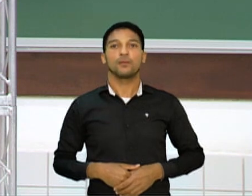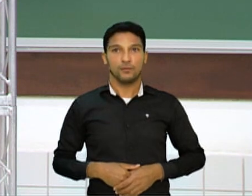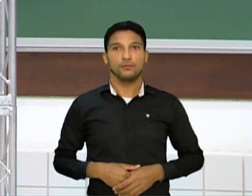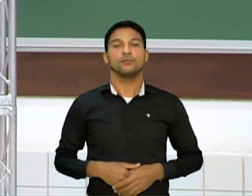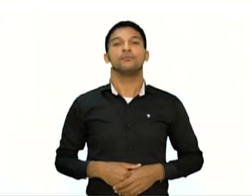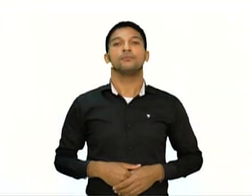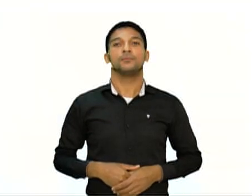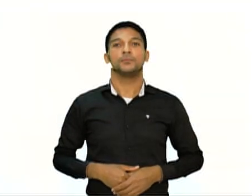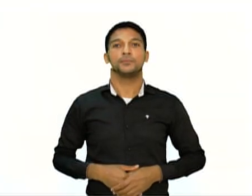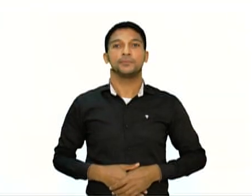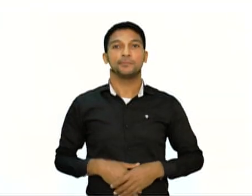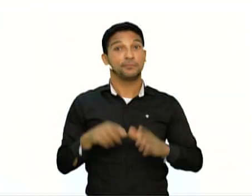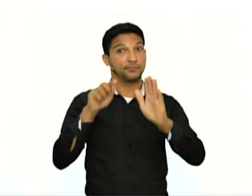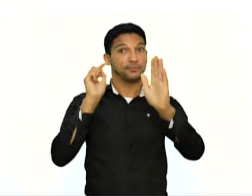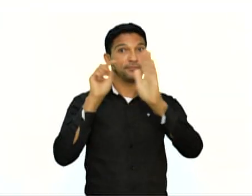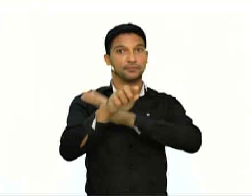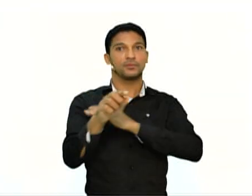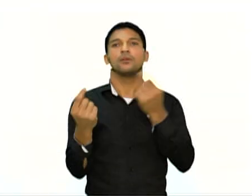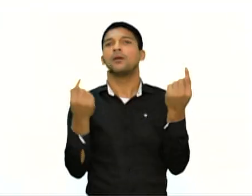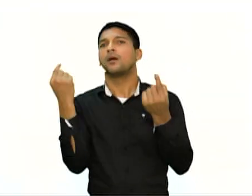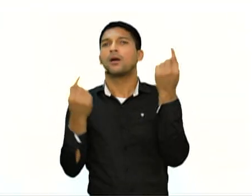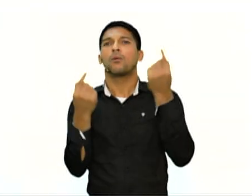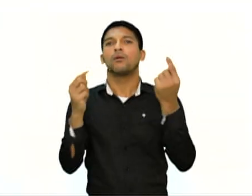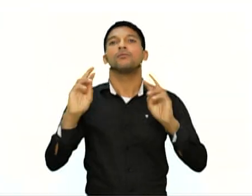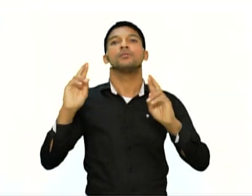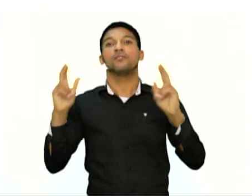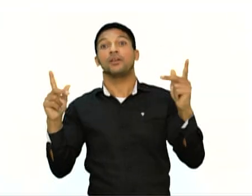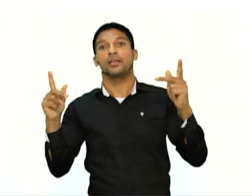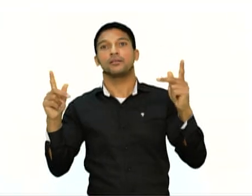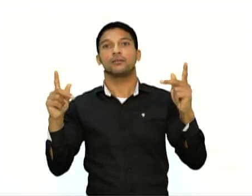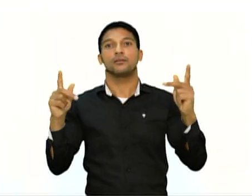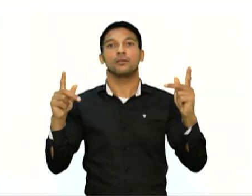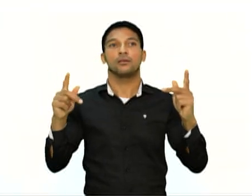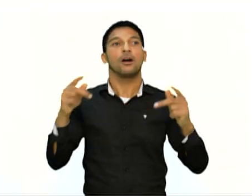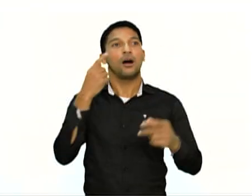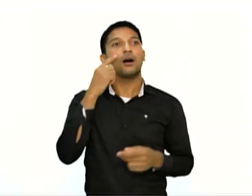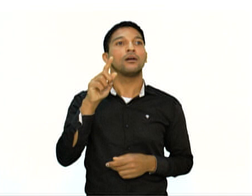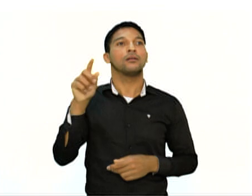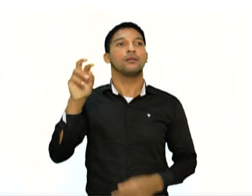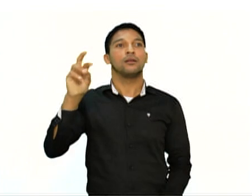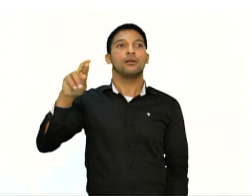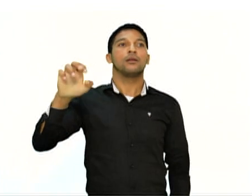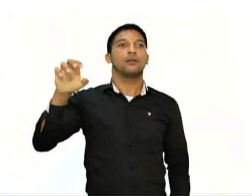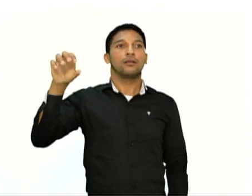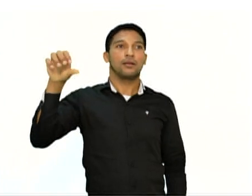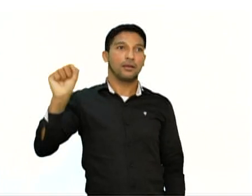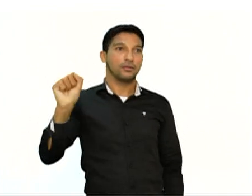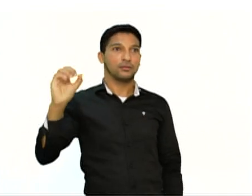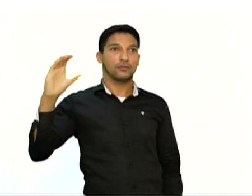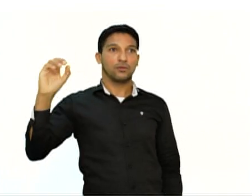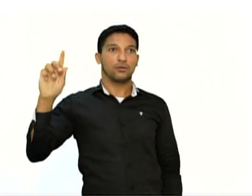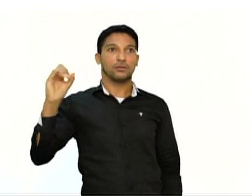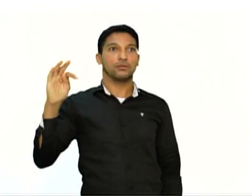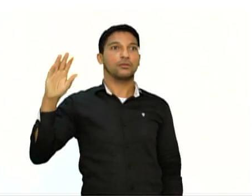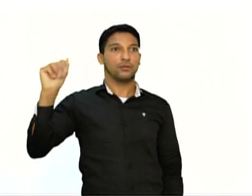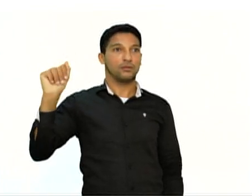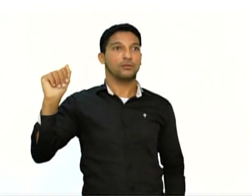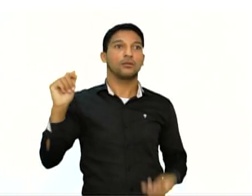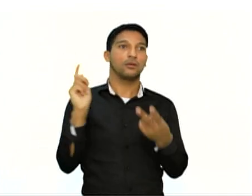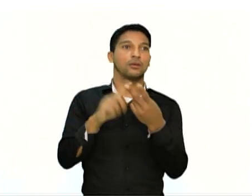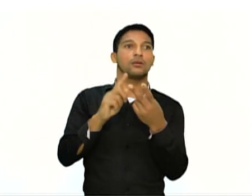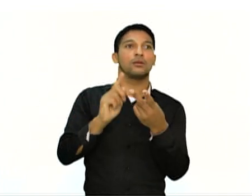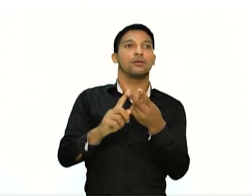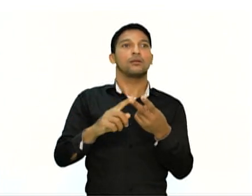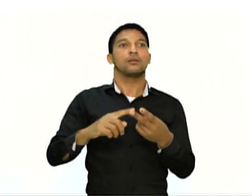vamos à pergunta. Qual a diferença entre res cogitans e res extensa? Então, caro estudante, você tem aí alguns